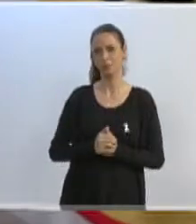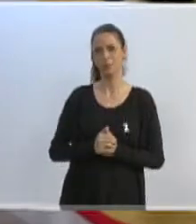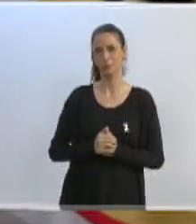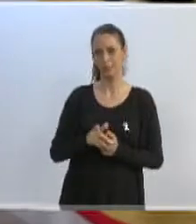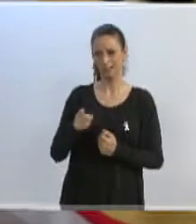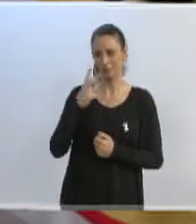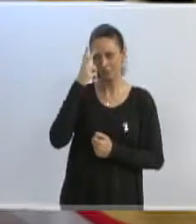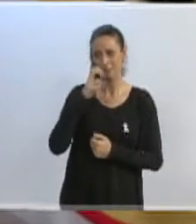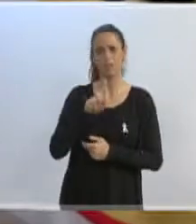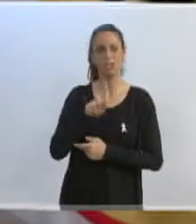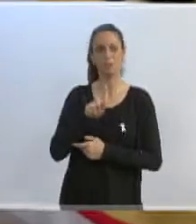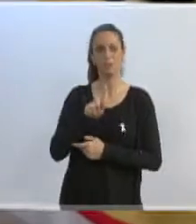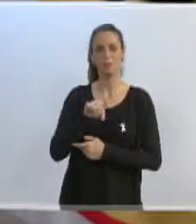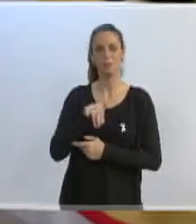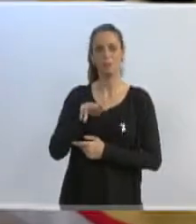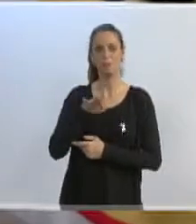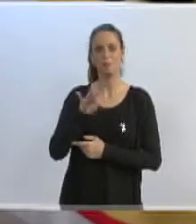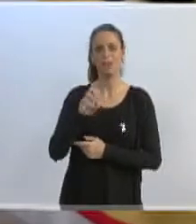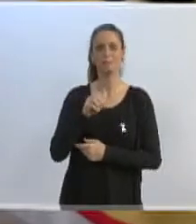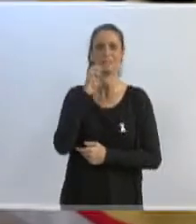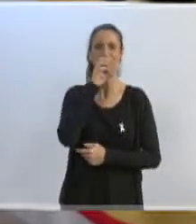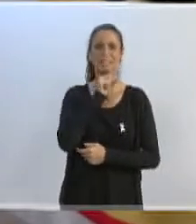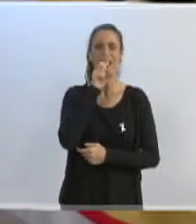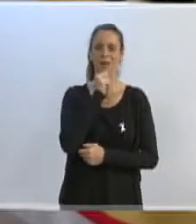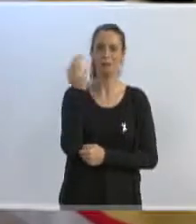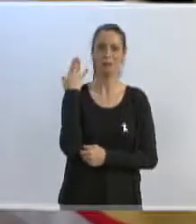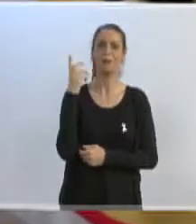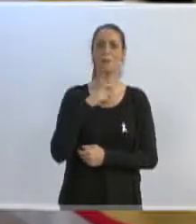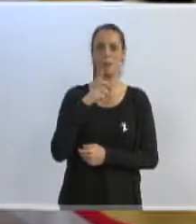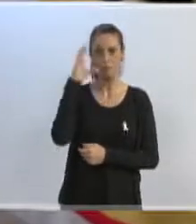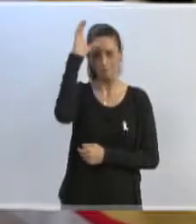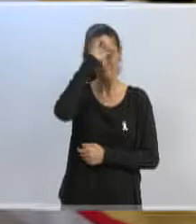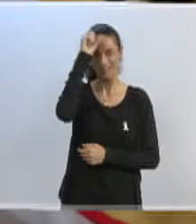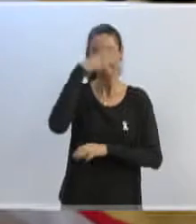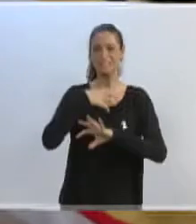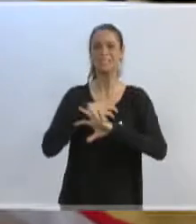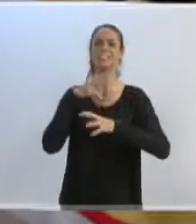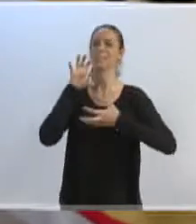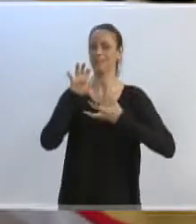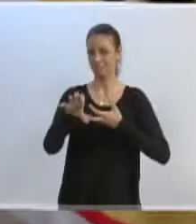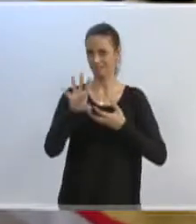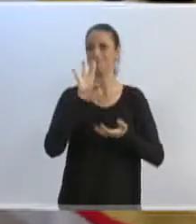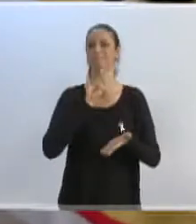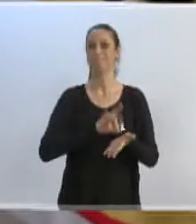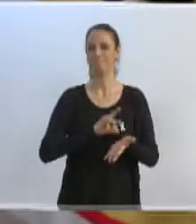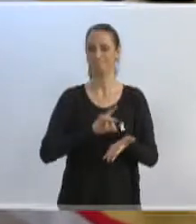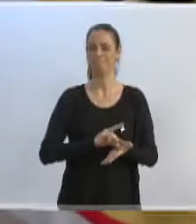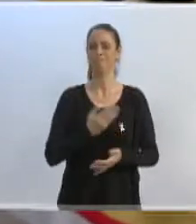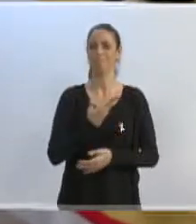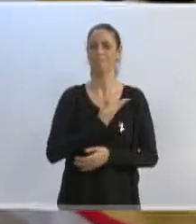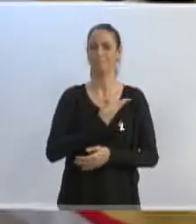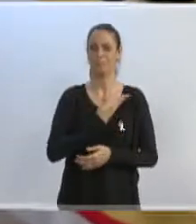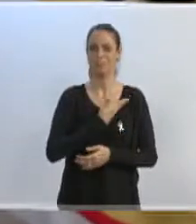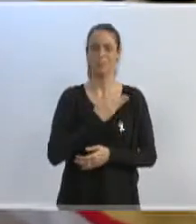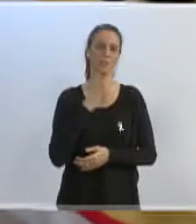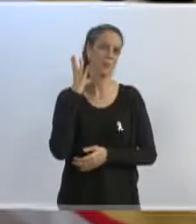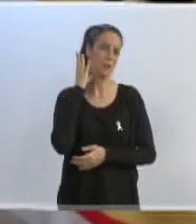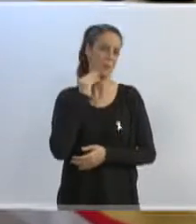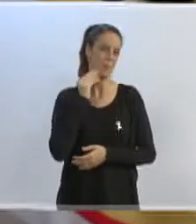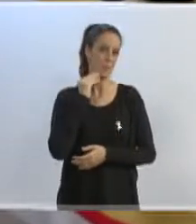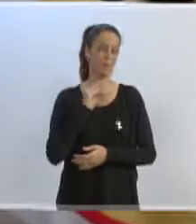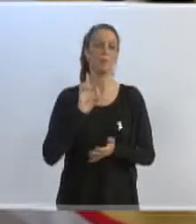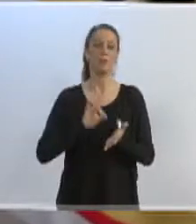temos uma oportunidade, né, de aprender um pouquinho da vida de vocês. Nosso novo parceiro Gilson, nós